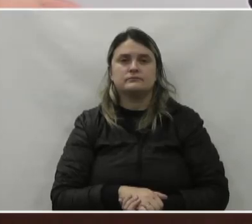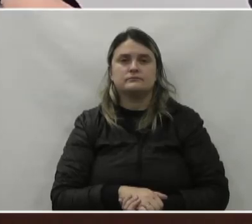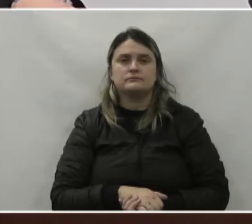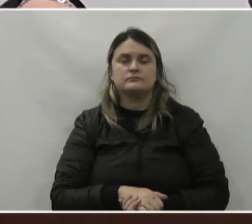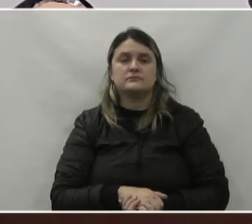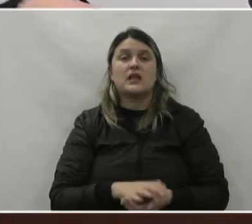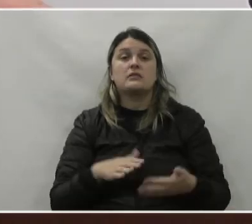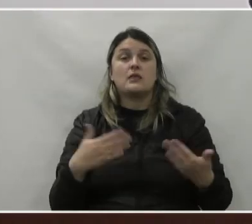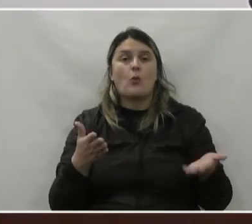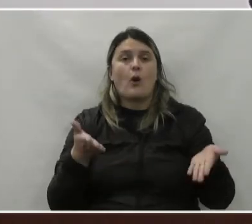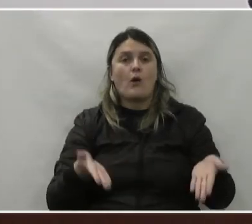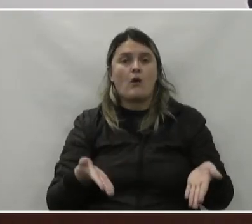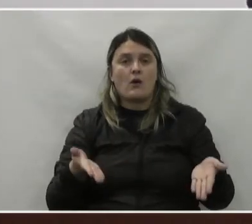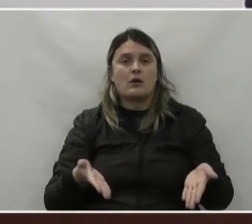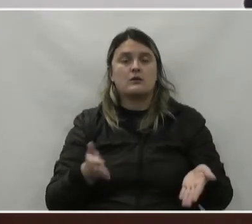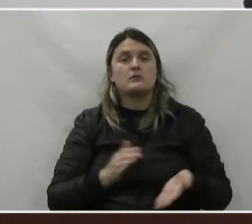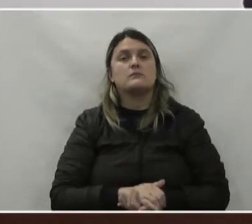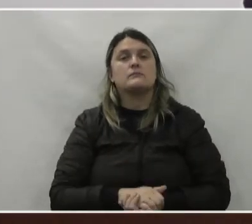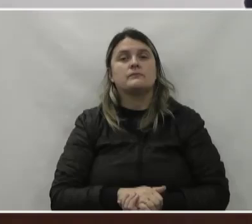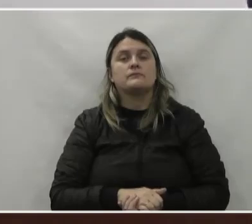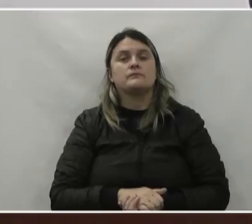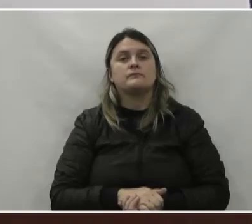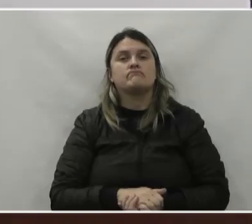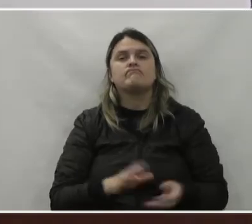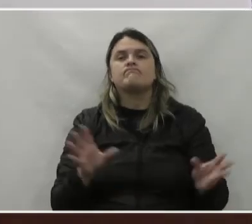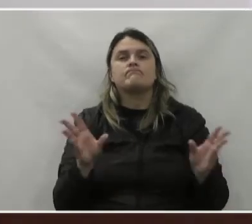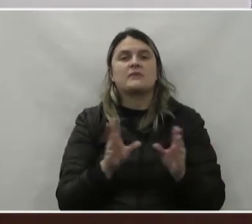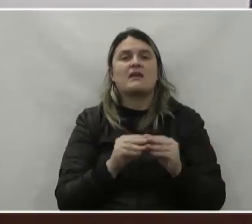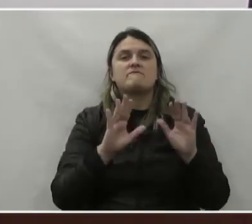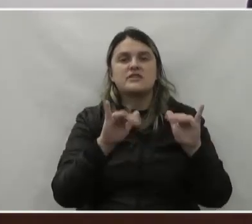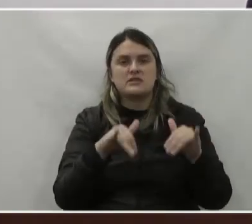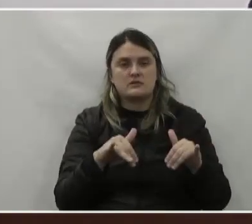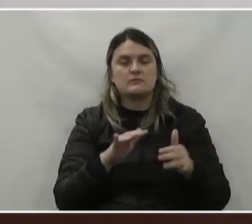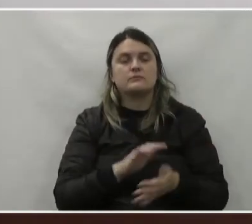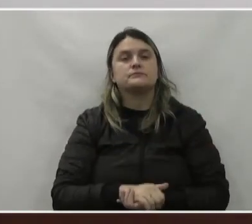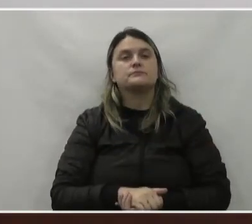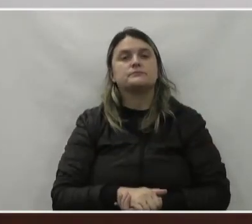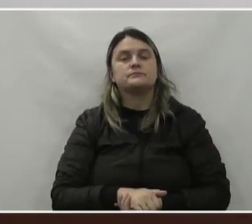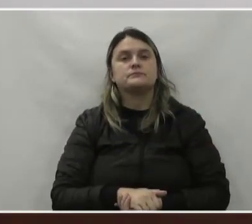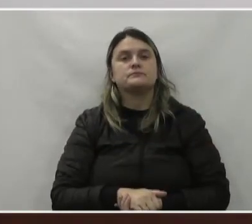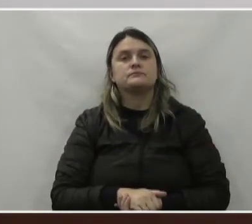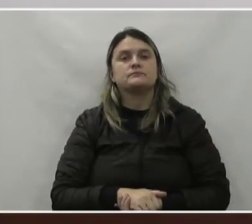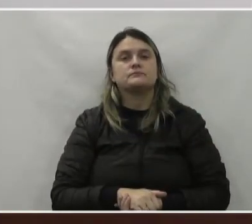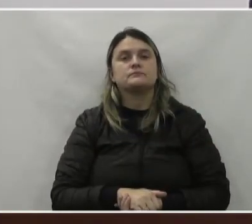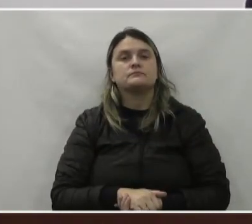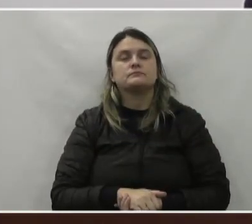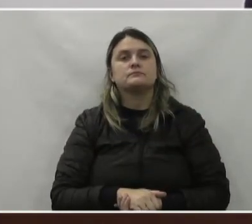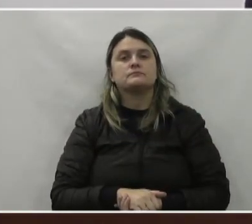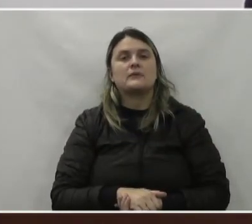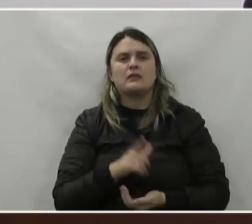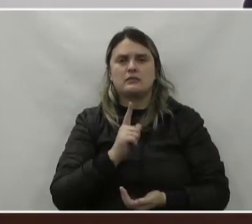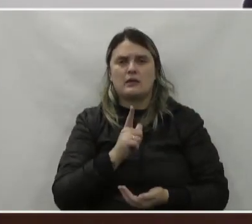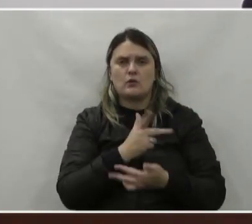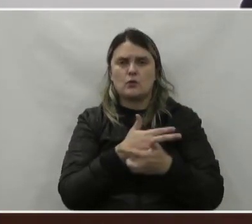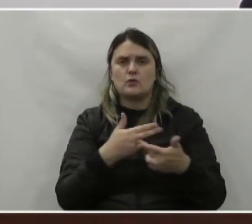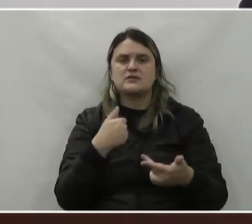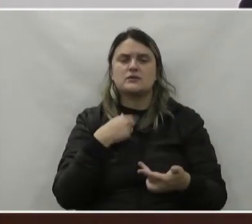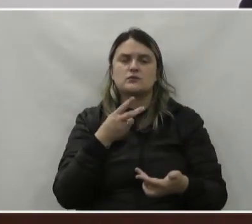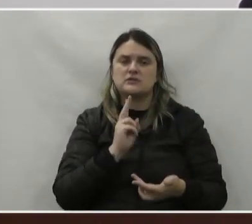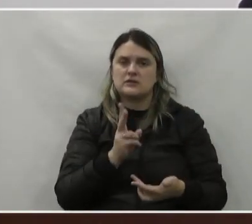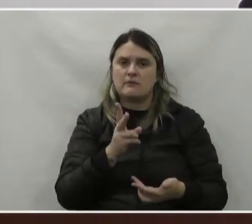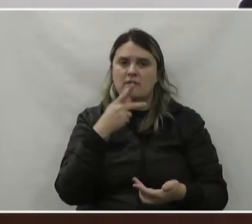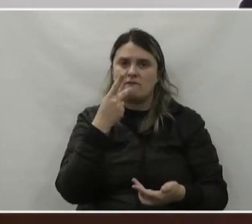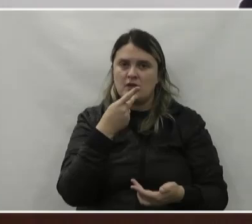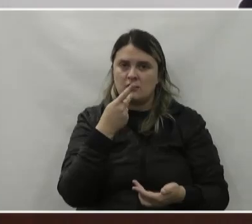Então, nesse momento, nas minhas palavras finais, tem uma coisa, né, que eu sempre carrego